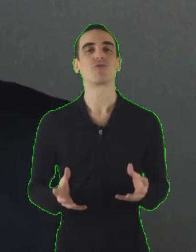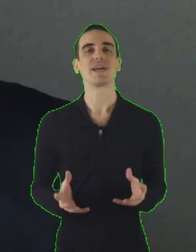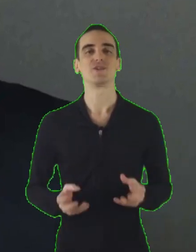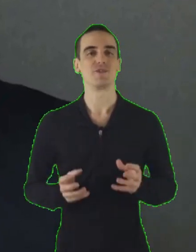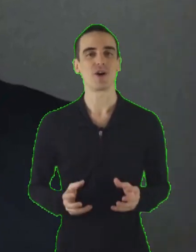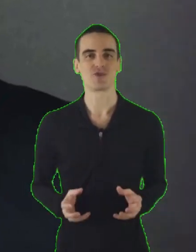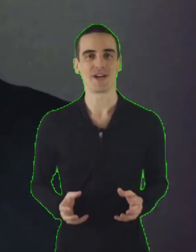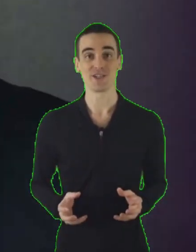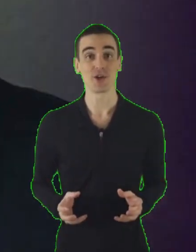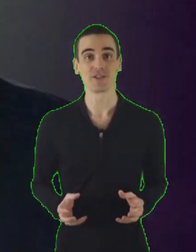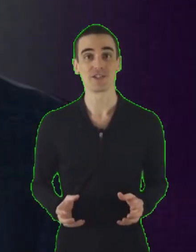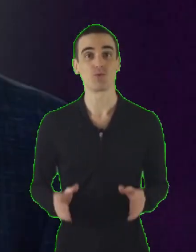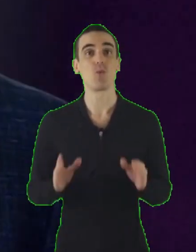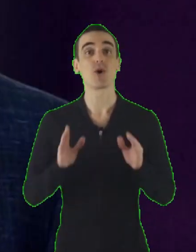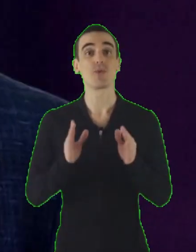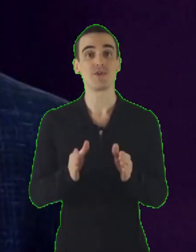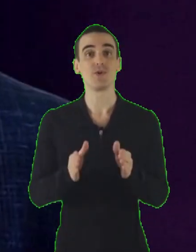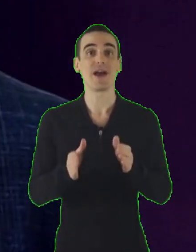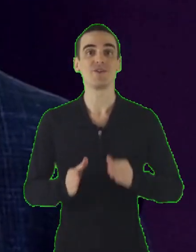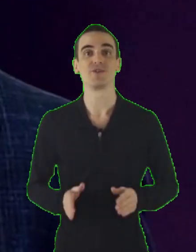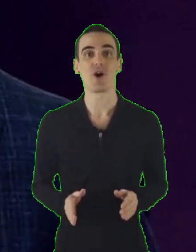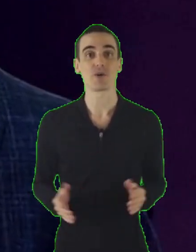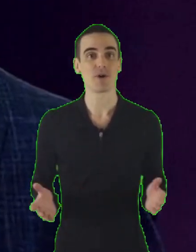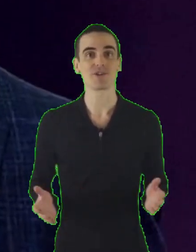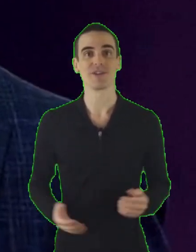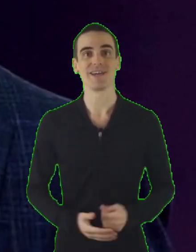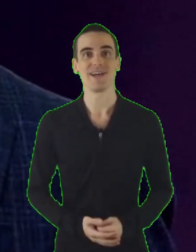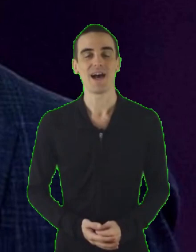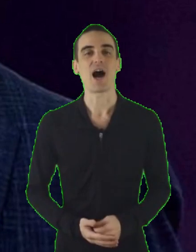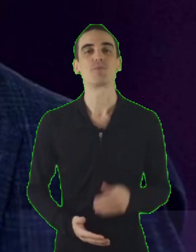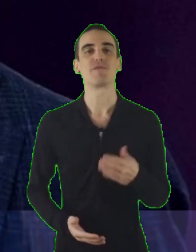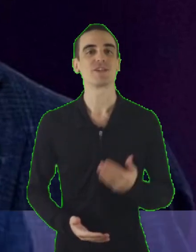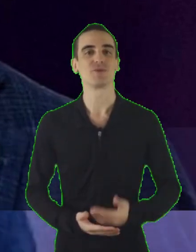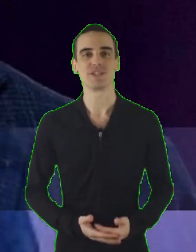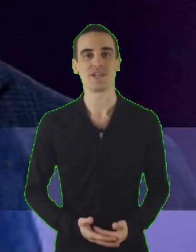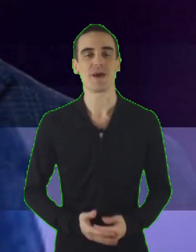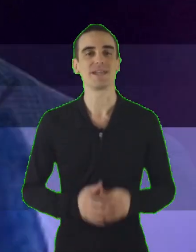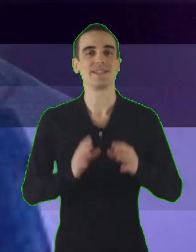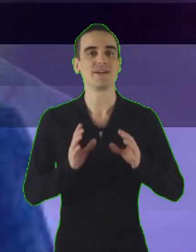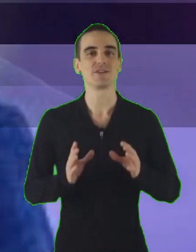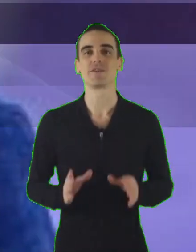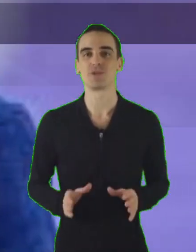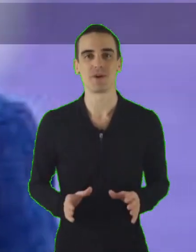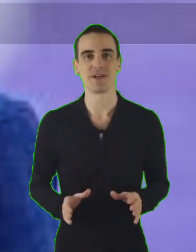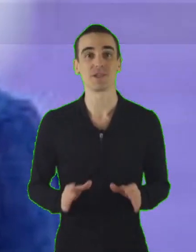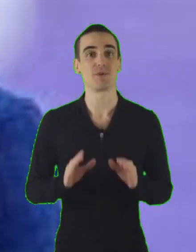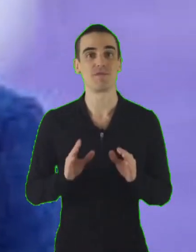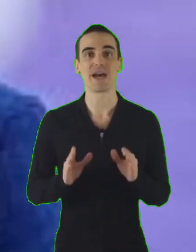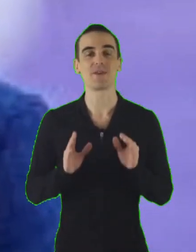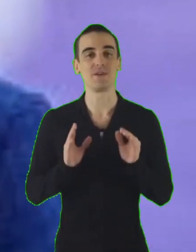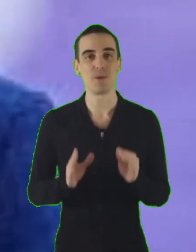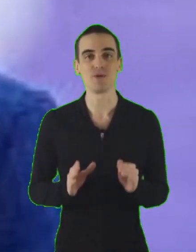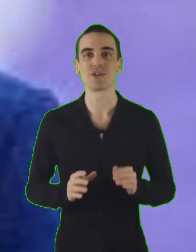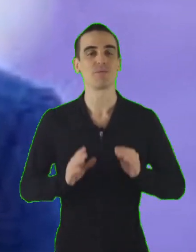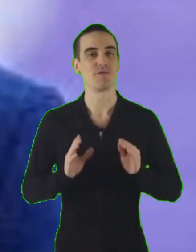distribuição, com valor unitário de R$ 1.000. A oferta tem como público-alvo os investidores profissionais. Essas notas não podem